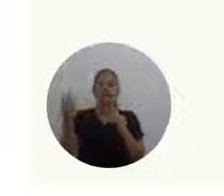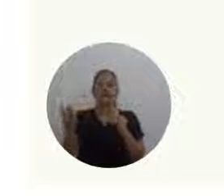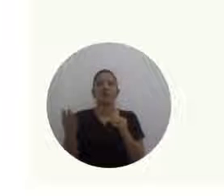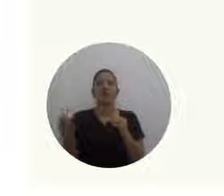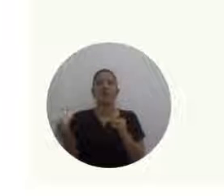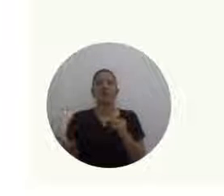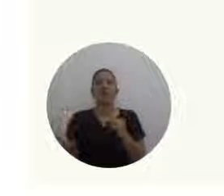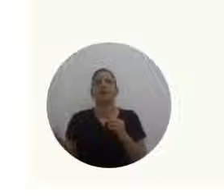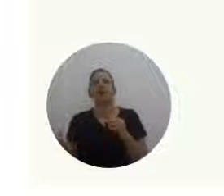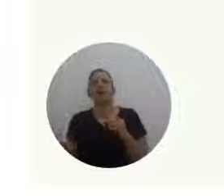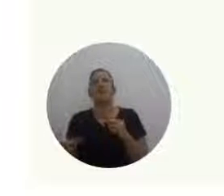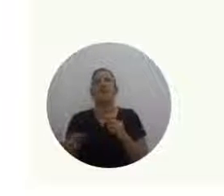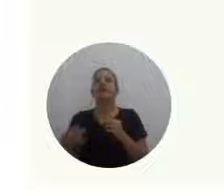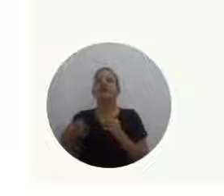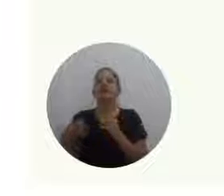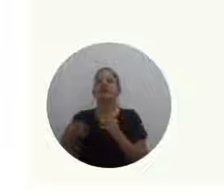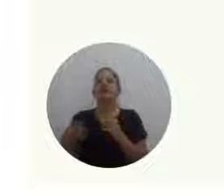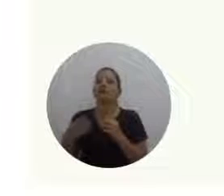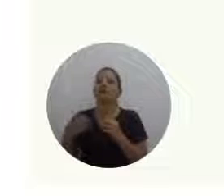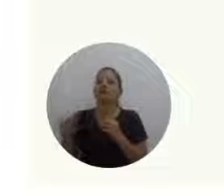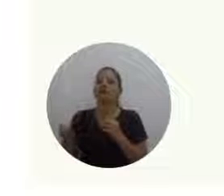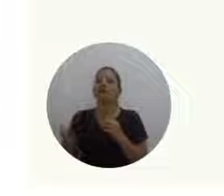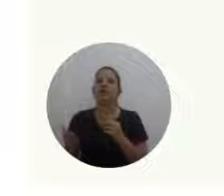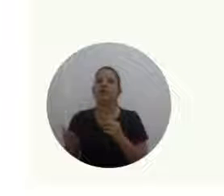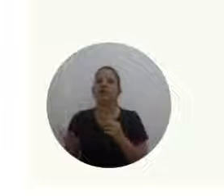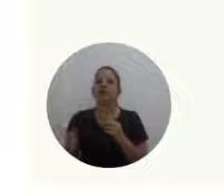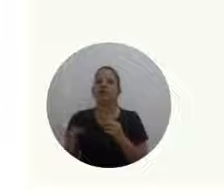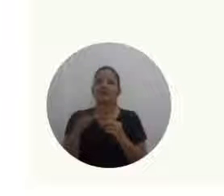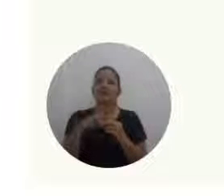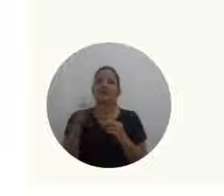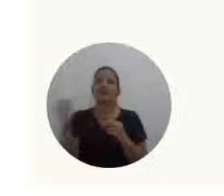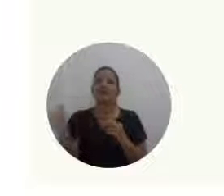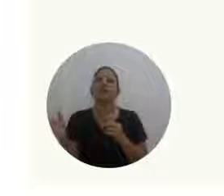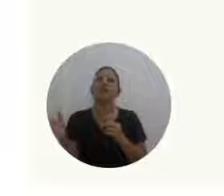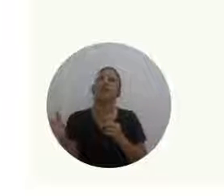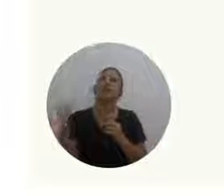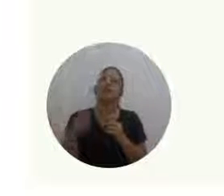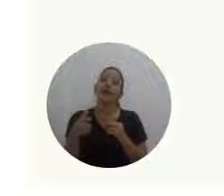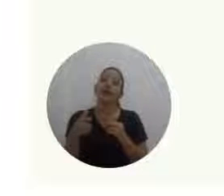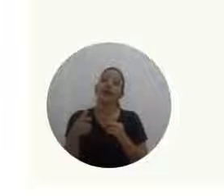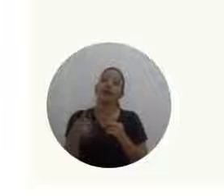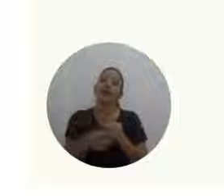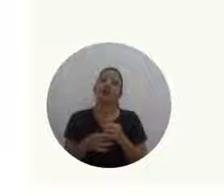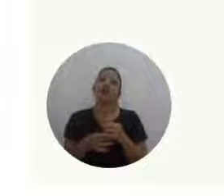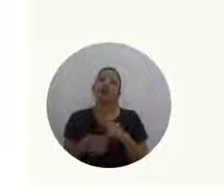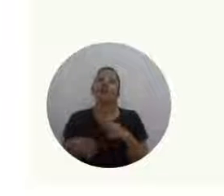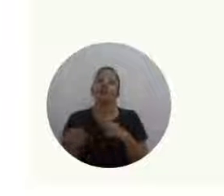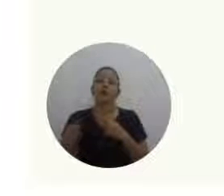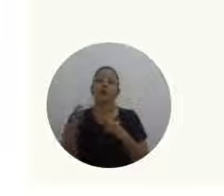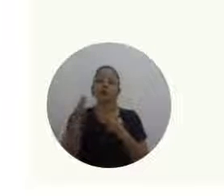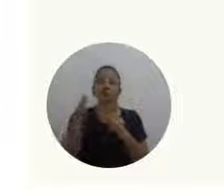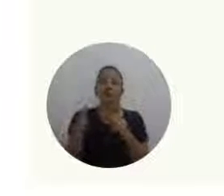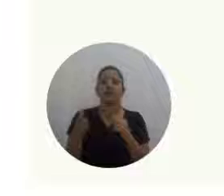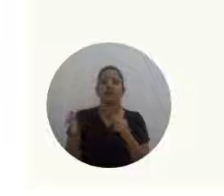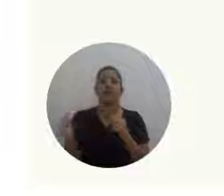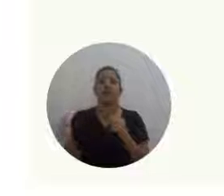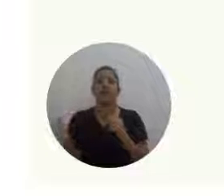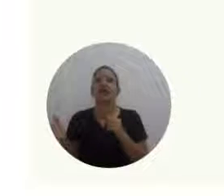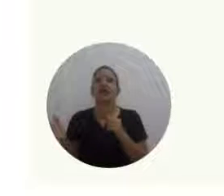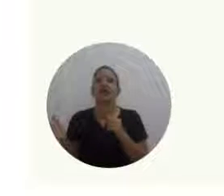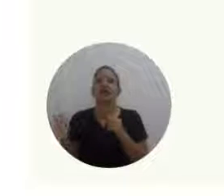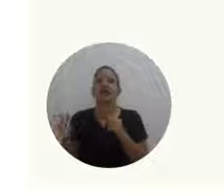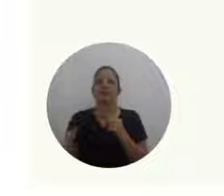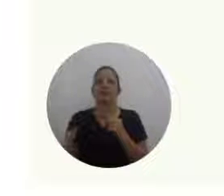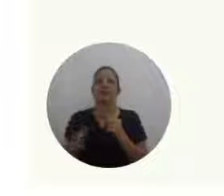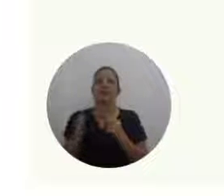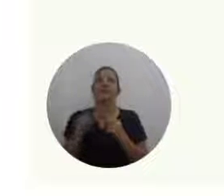mais objetiva possível. Para o chamamento do público-alvo, foi realizada a divisão dos grupos de e-mail. Foram para docentes,